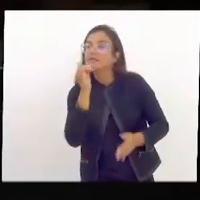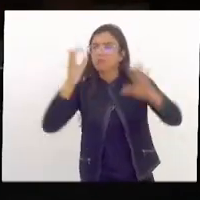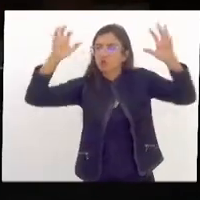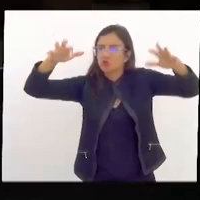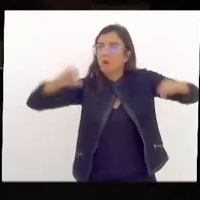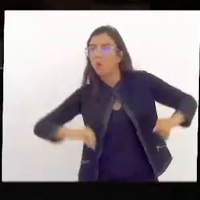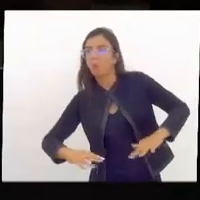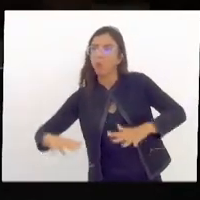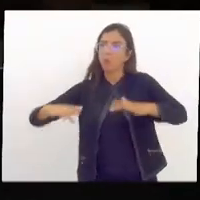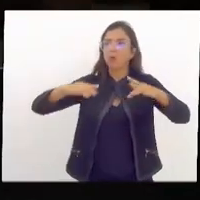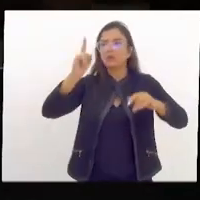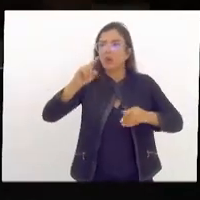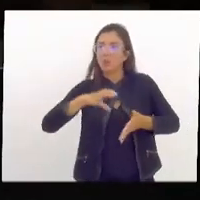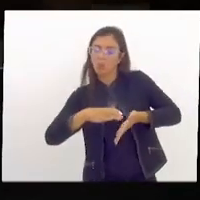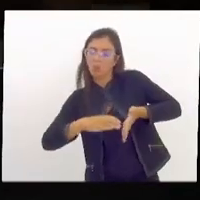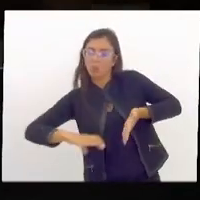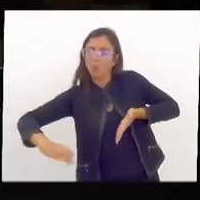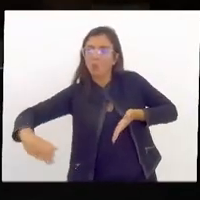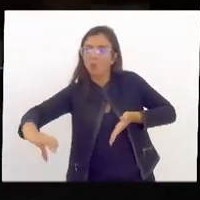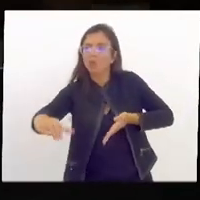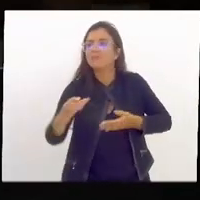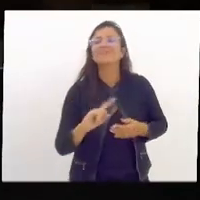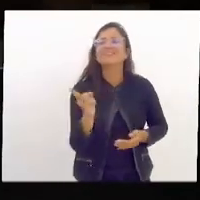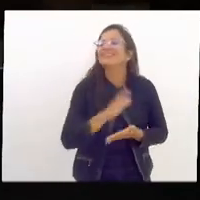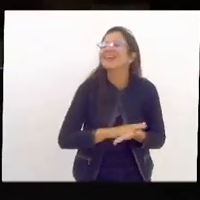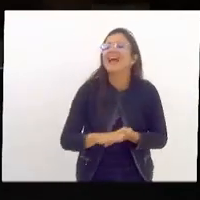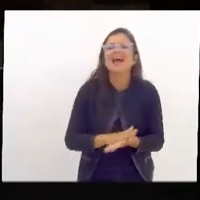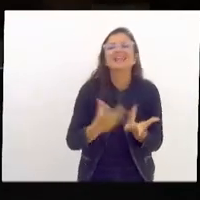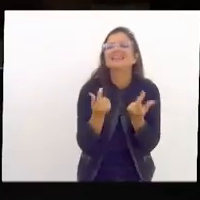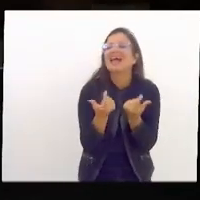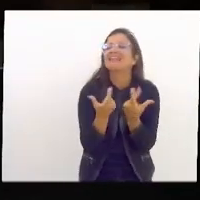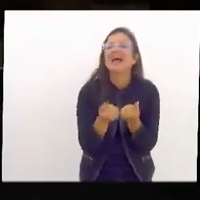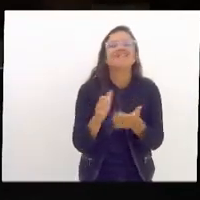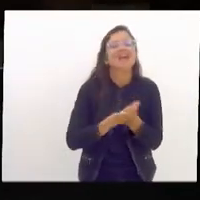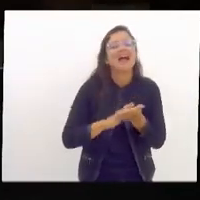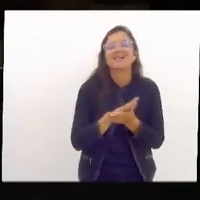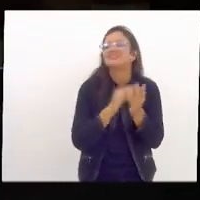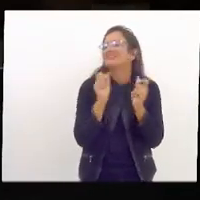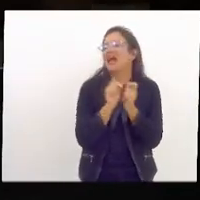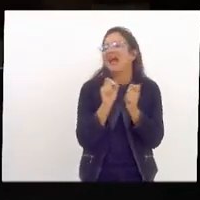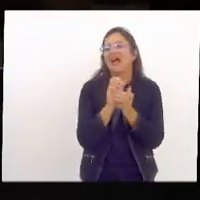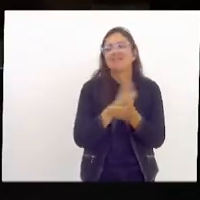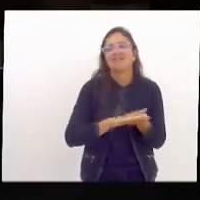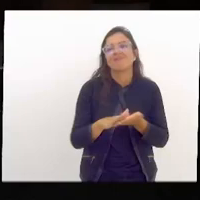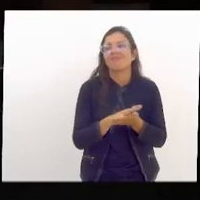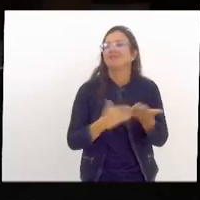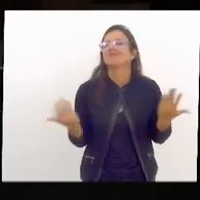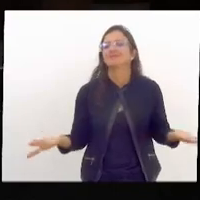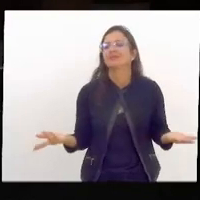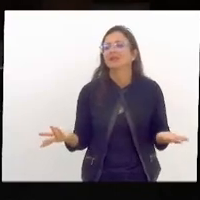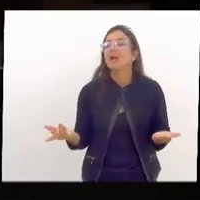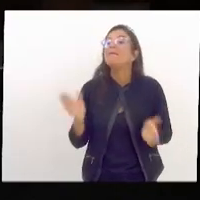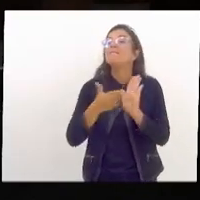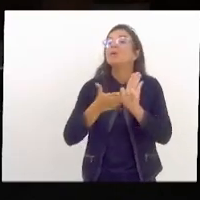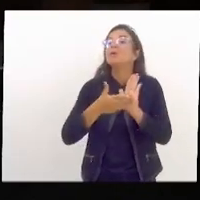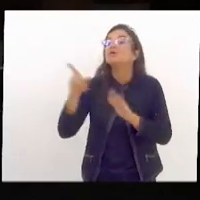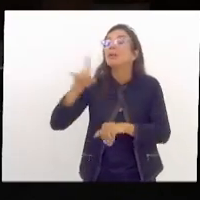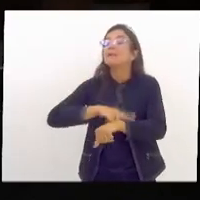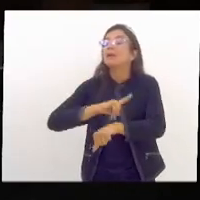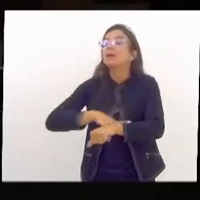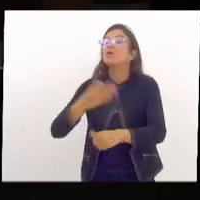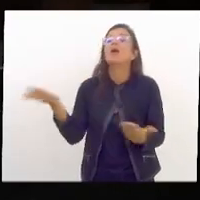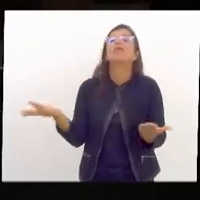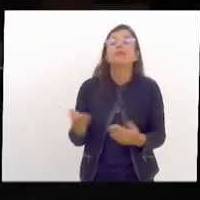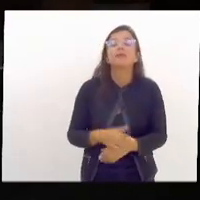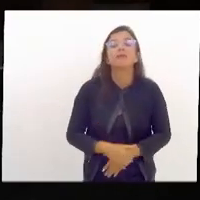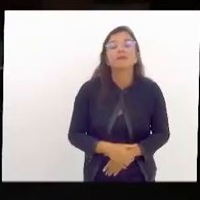enchesse, para evitar o transtorno que a composição para, nada disso. Cadê a proposta de colocar os banheiros? Ainda bem que nós colocamos no nosso relatório.